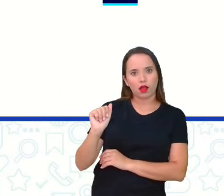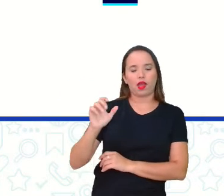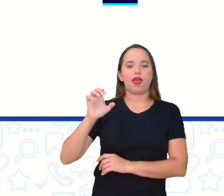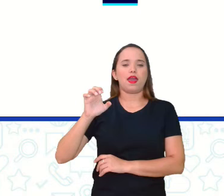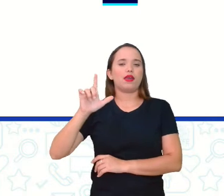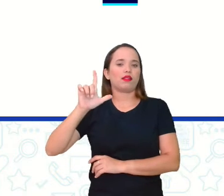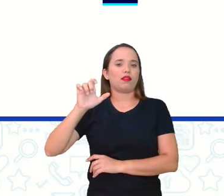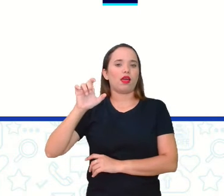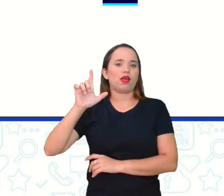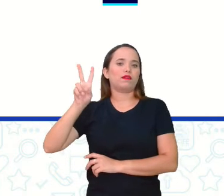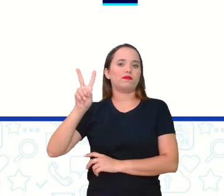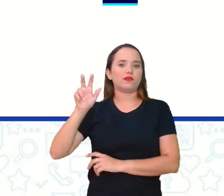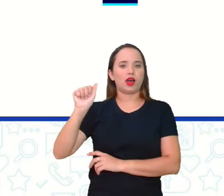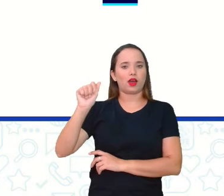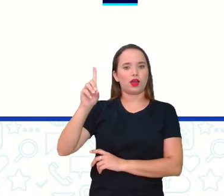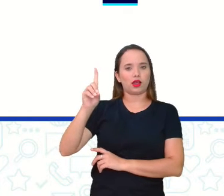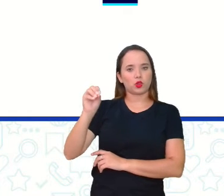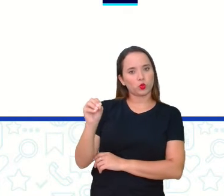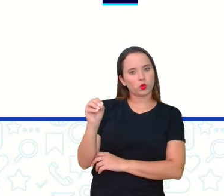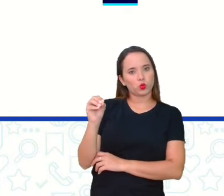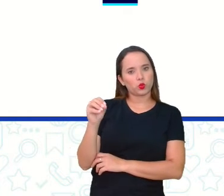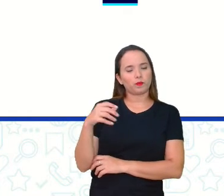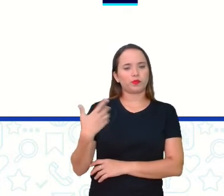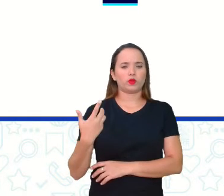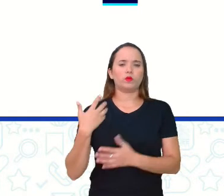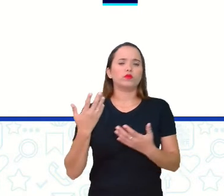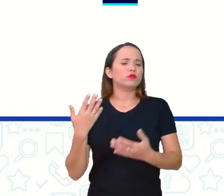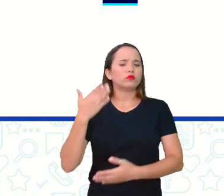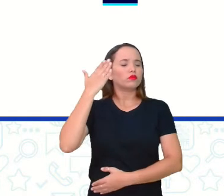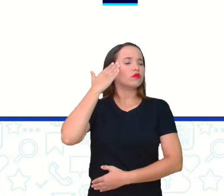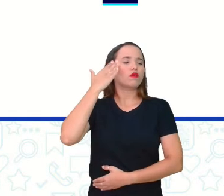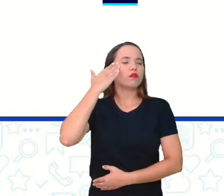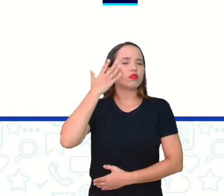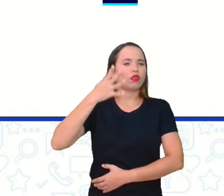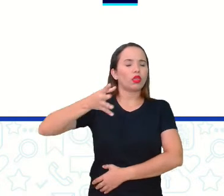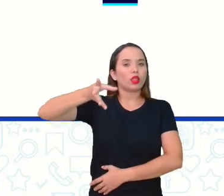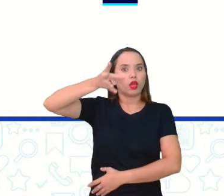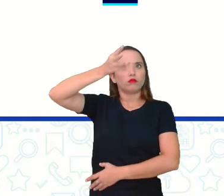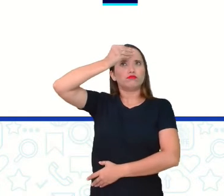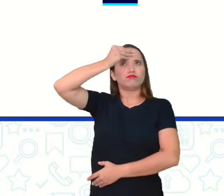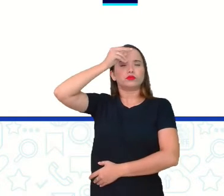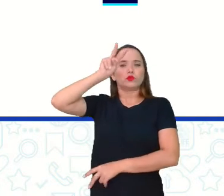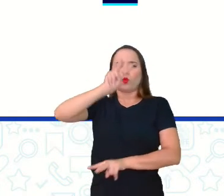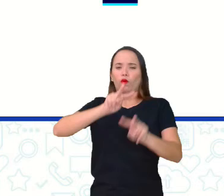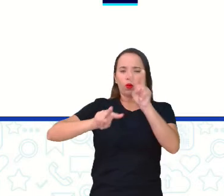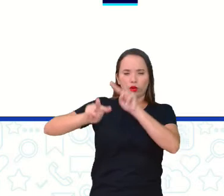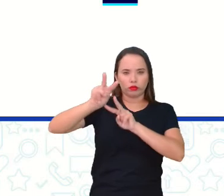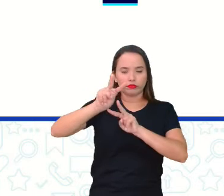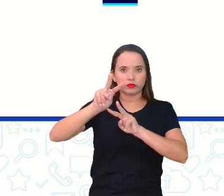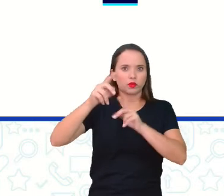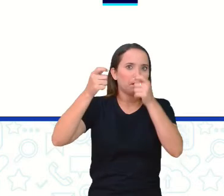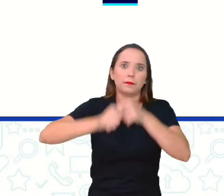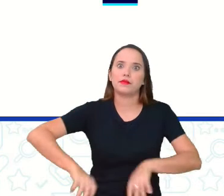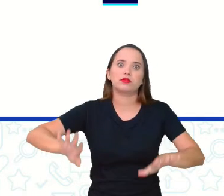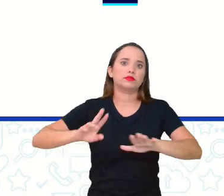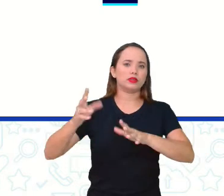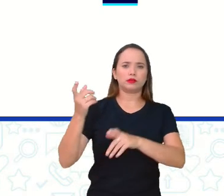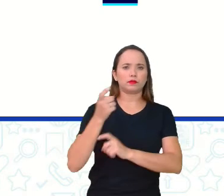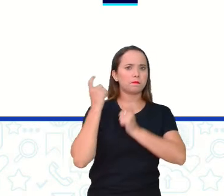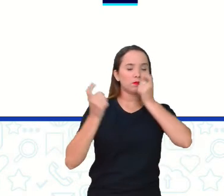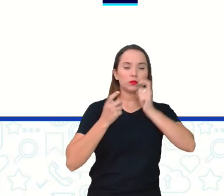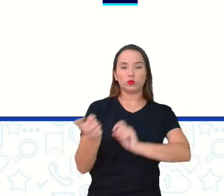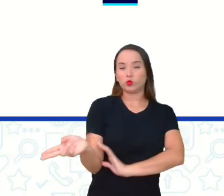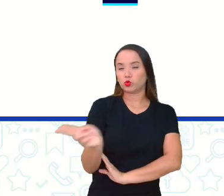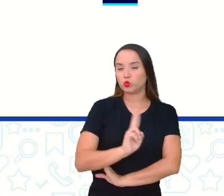tenta entender visualmente, não se preocupa com os nomes, tenta visualmente compreender que o 2 multiplicado por